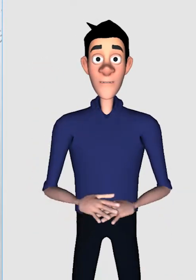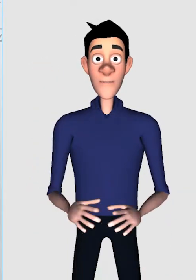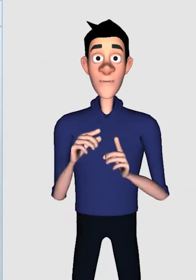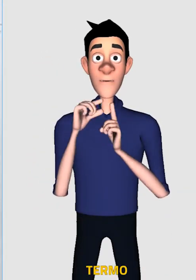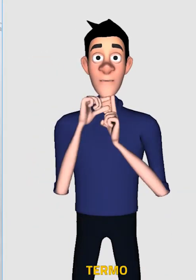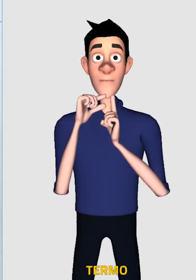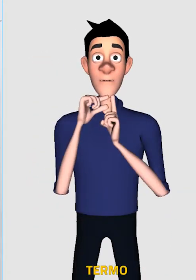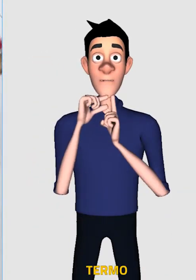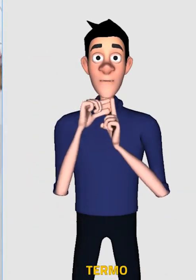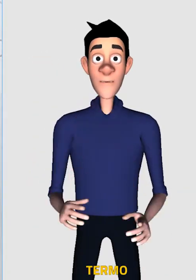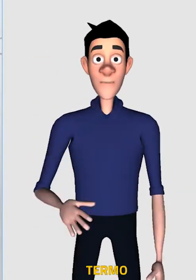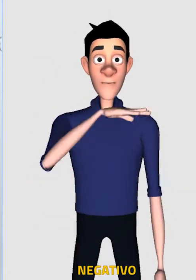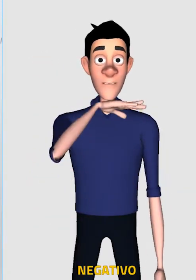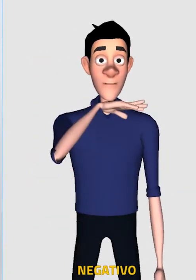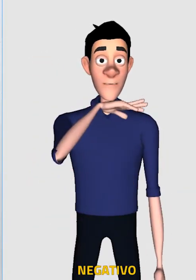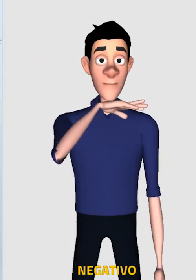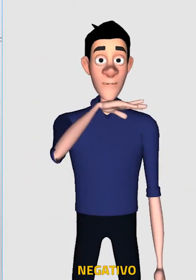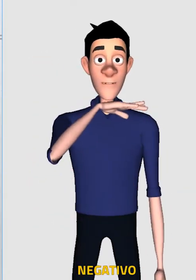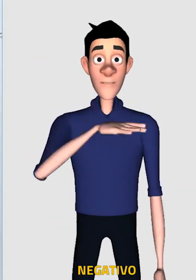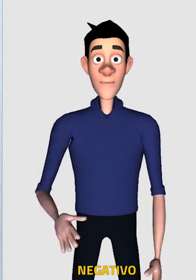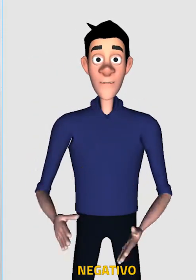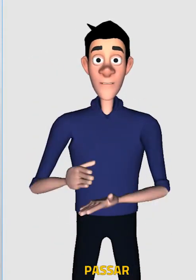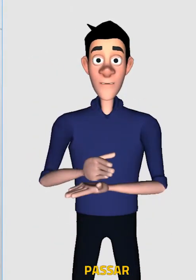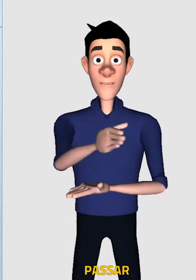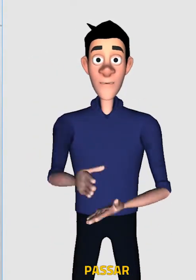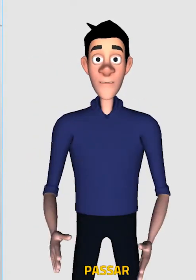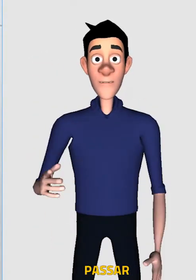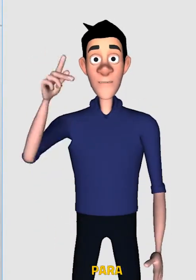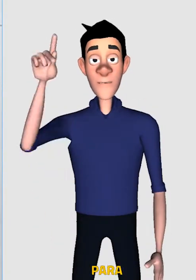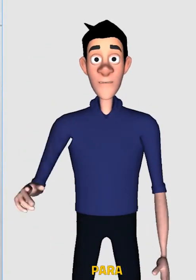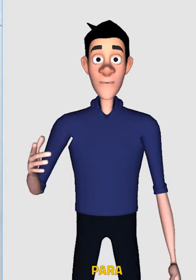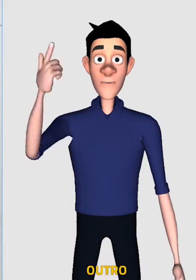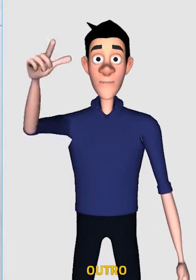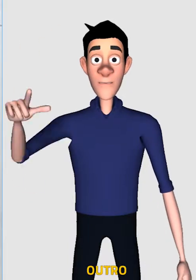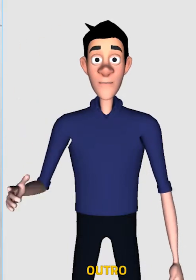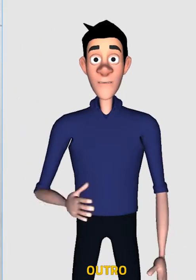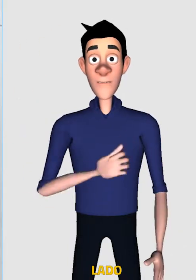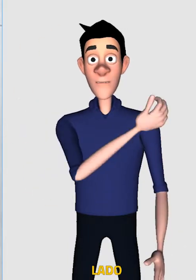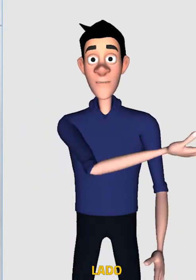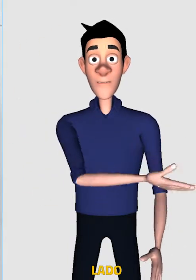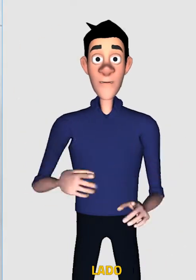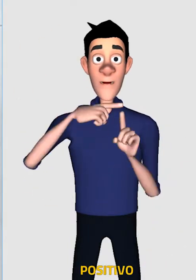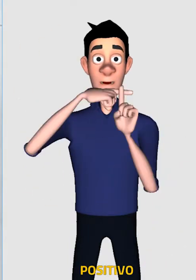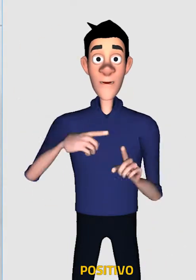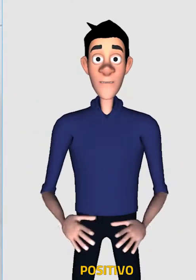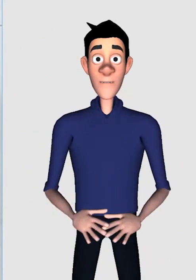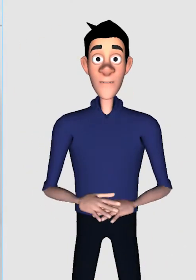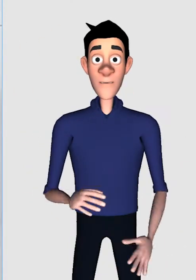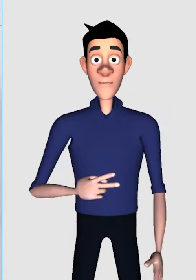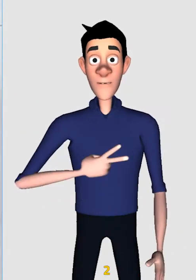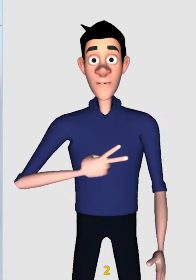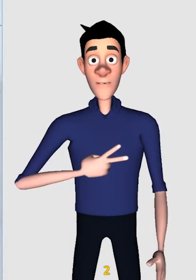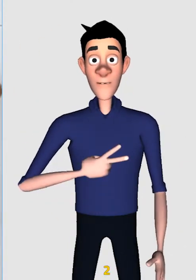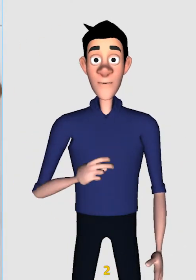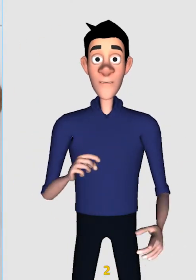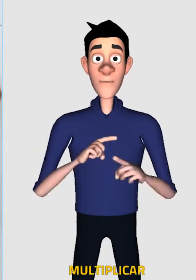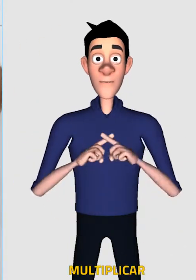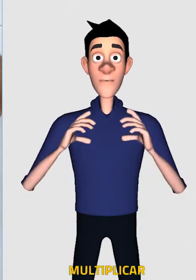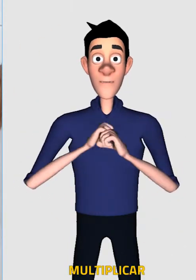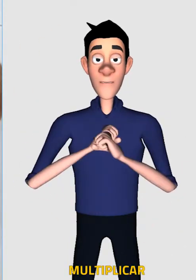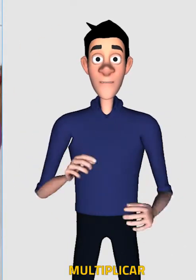Passa esse termo que está negativo para o outro lado positivo. V0 seno de θ igual